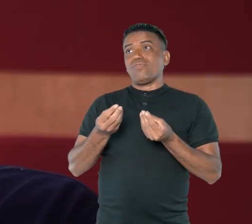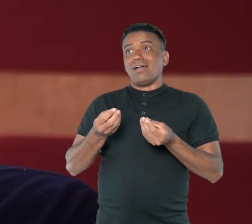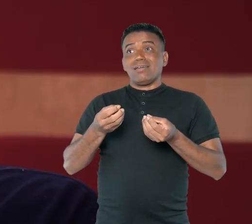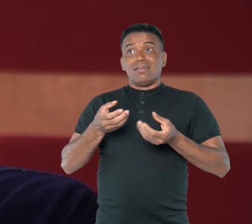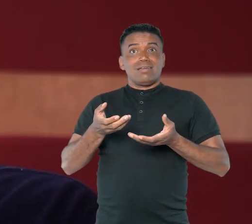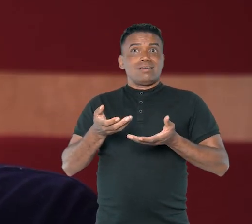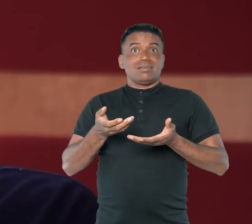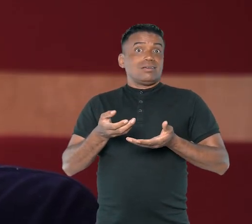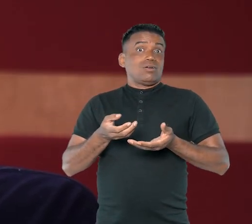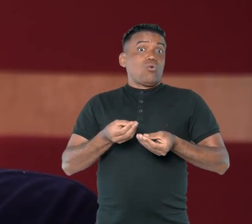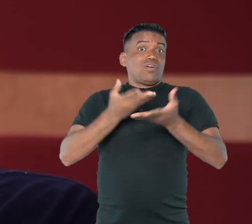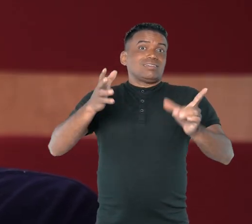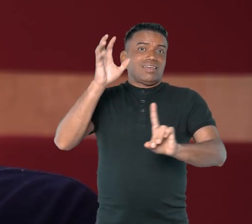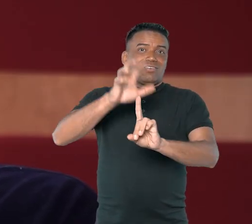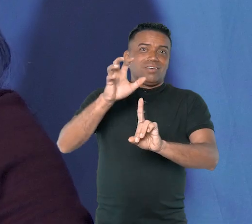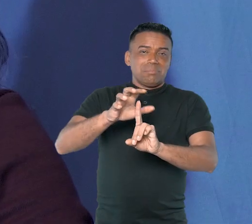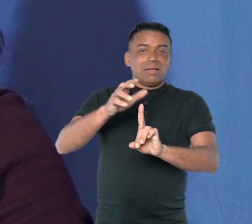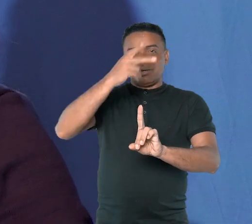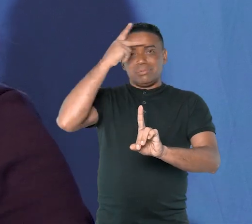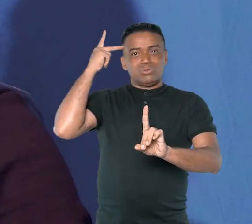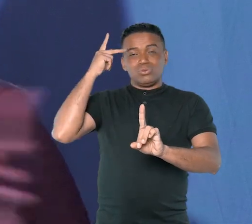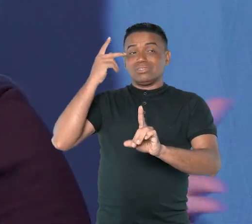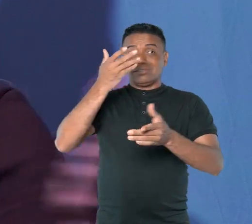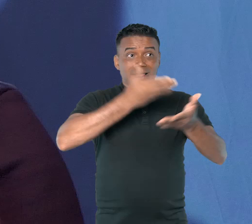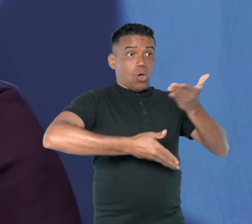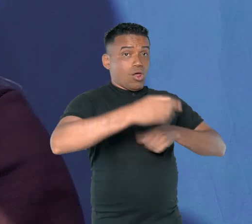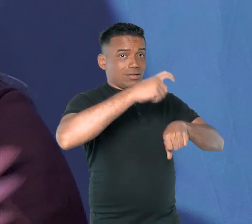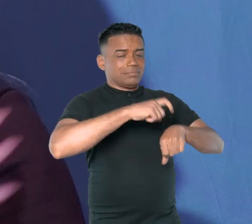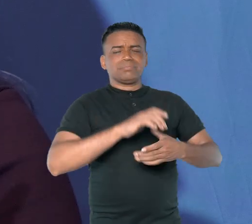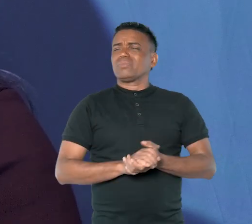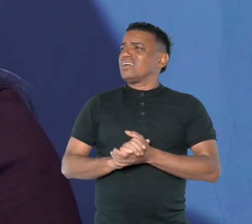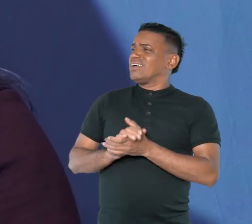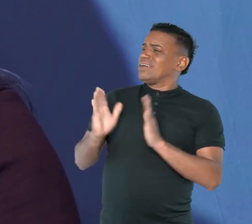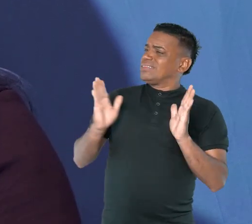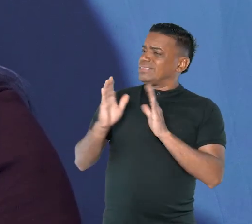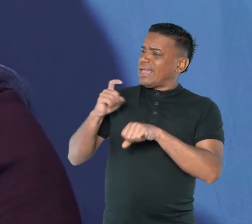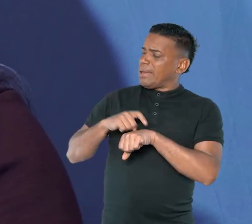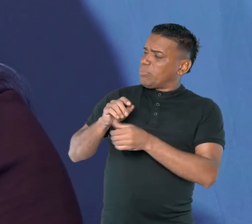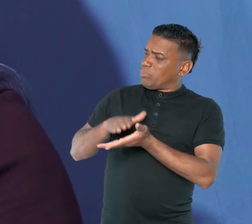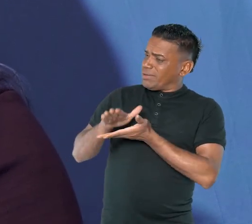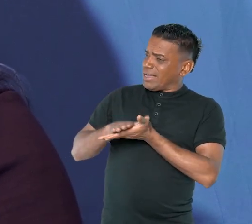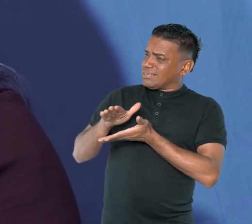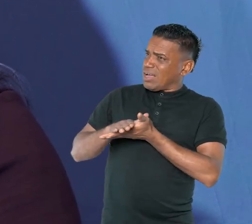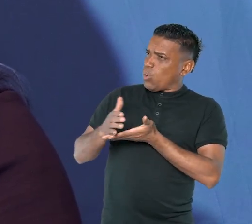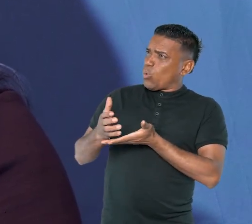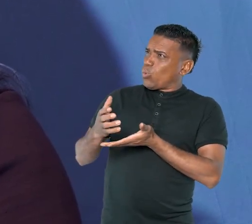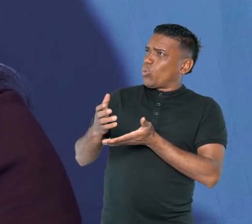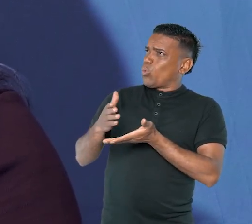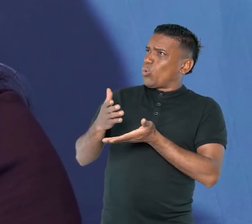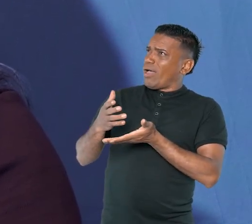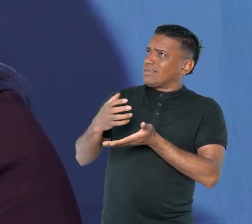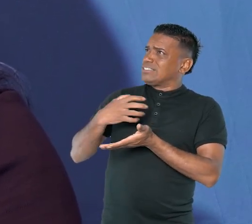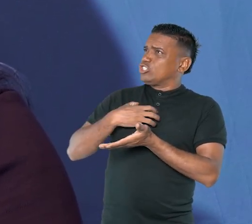também, né? Com os retornos que você vai ter. Eu tenho sentido, nesse curto período de tempo, né, que o livro foi lançado, eu tenho sentido que é um pouco